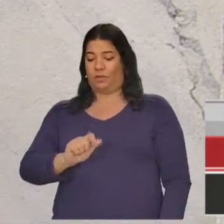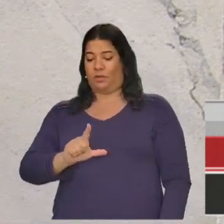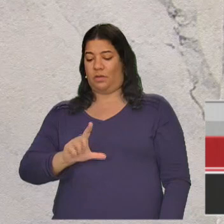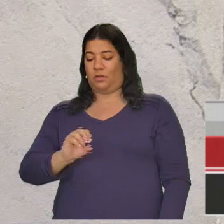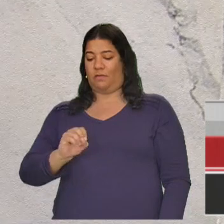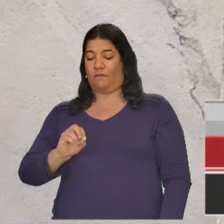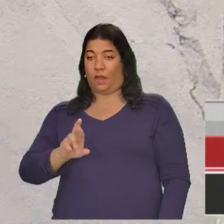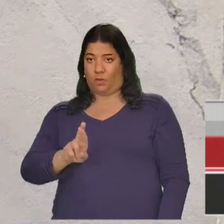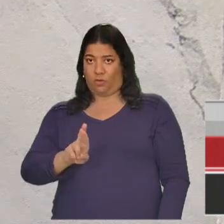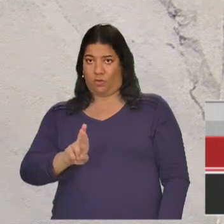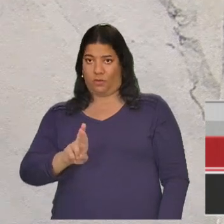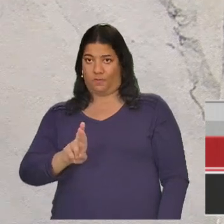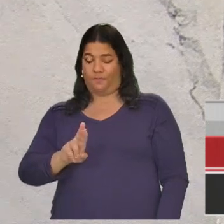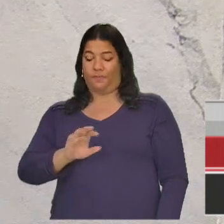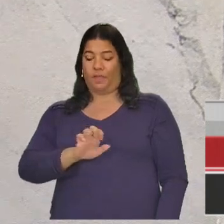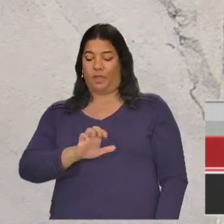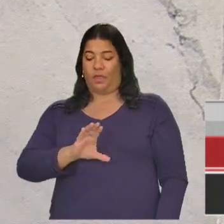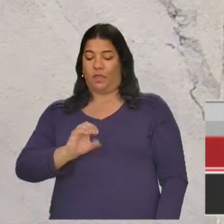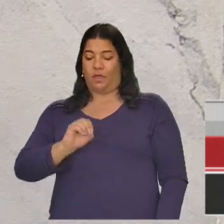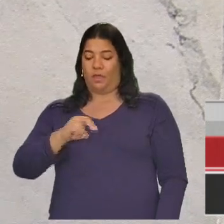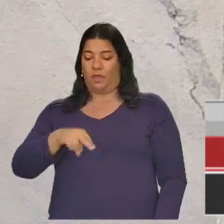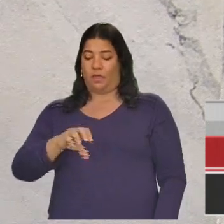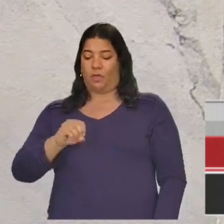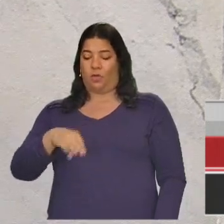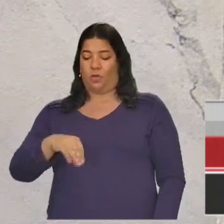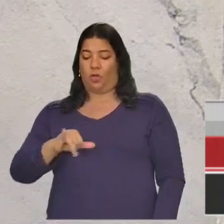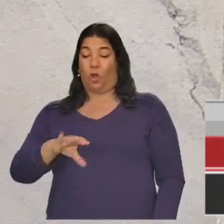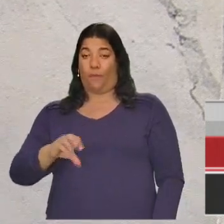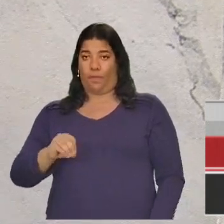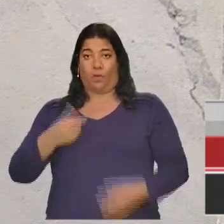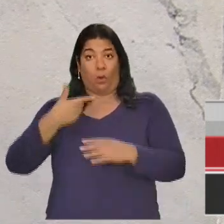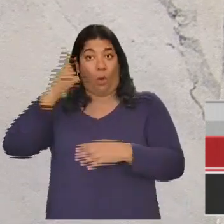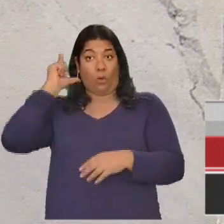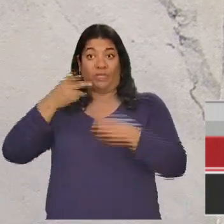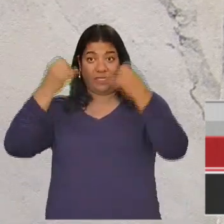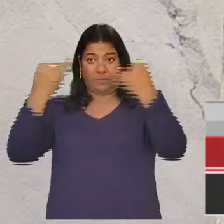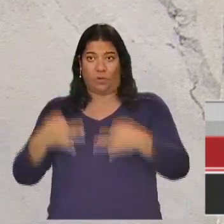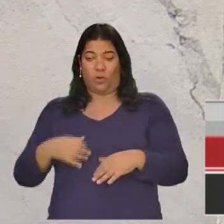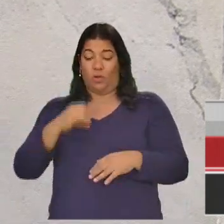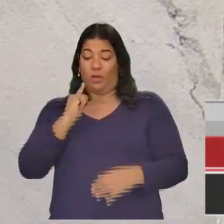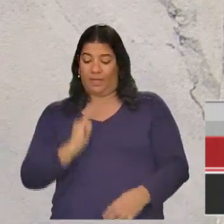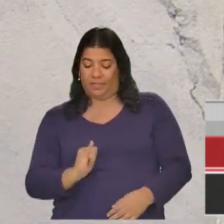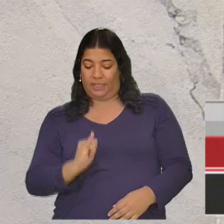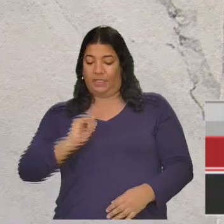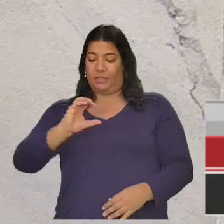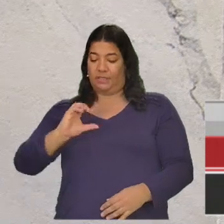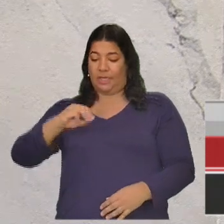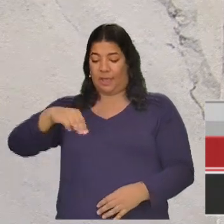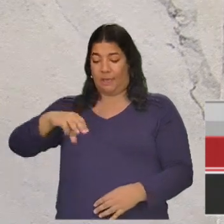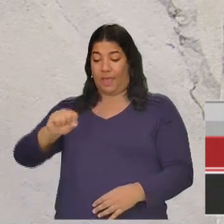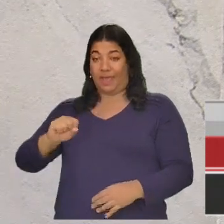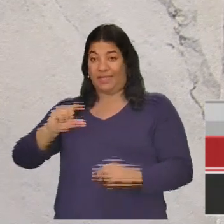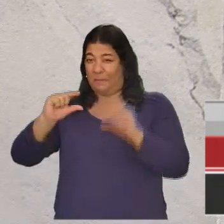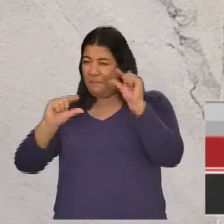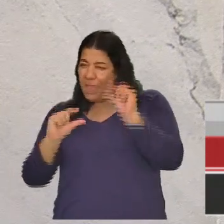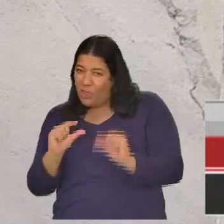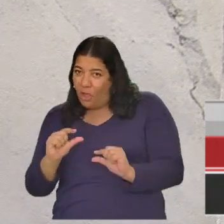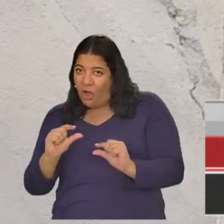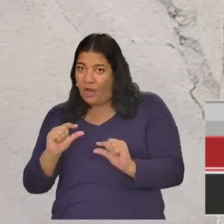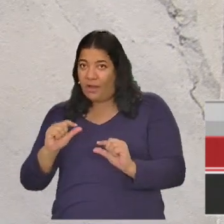dia seguinte com icms menor gol pode economizar até 100 milhões